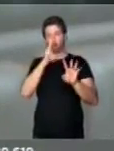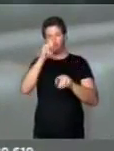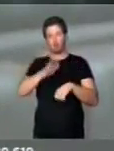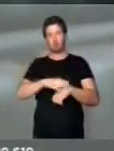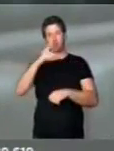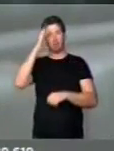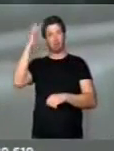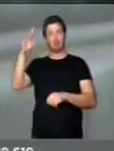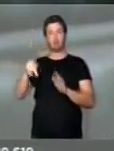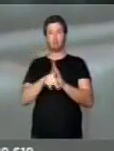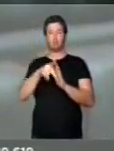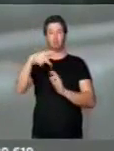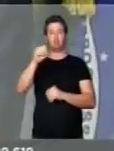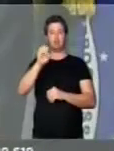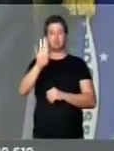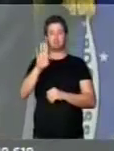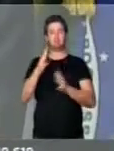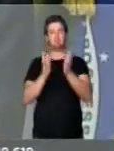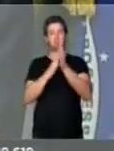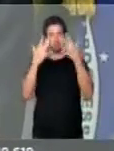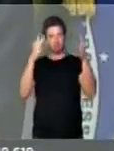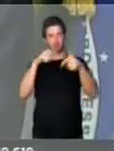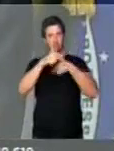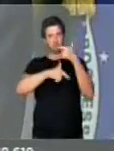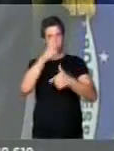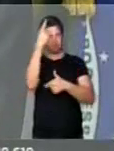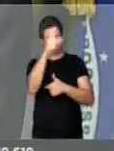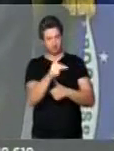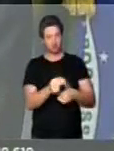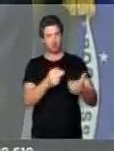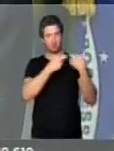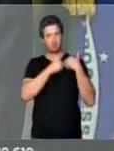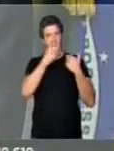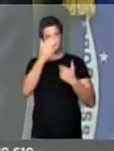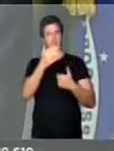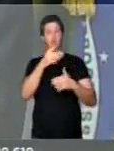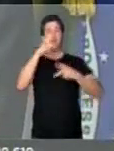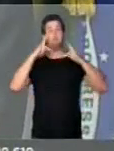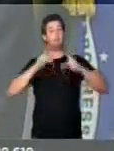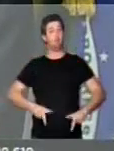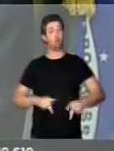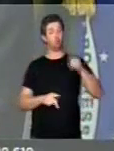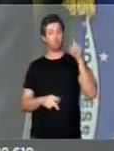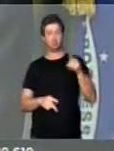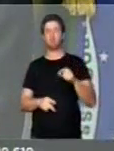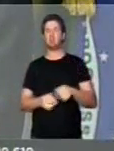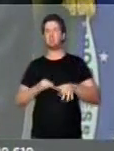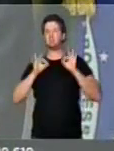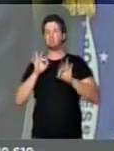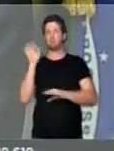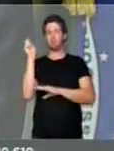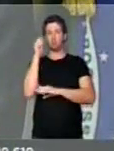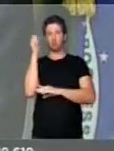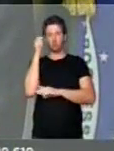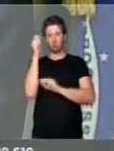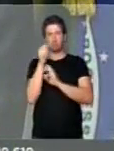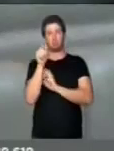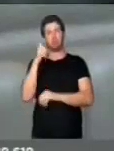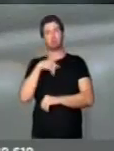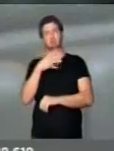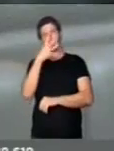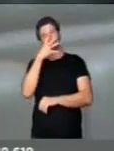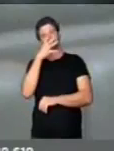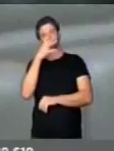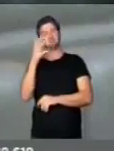ideais do PSB. Parabéns pelo seu mandato, parabéns pela sua postura. Eu tenho a certeza que o povo do Rio Grande do Sul